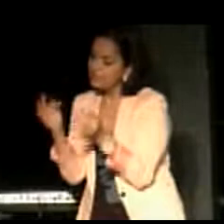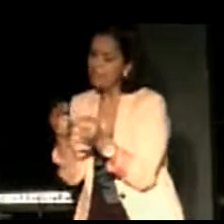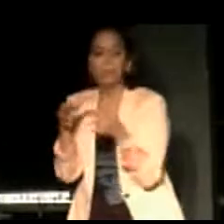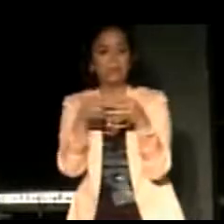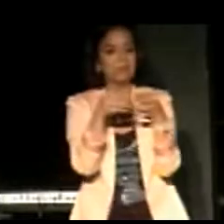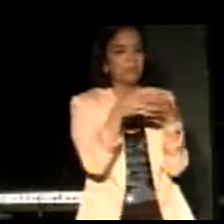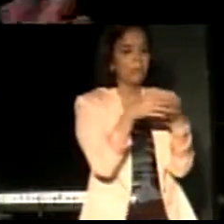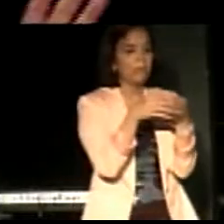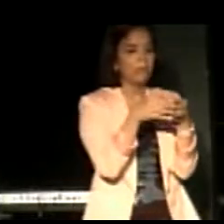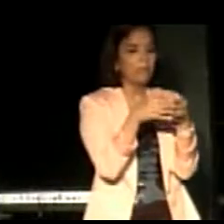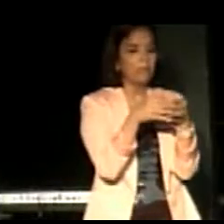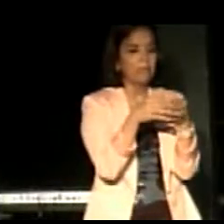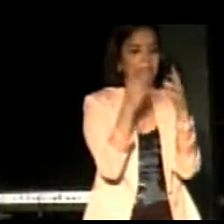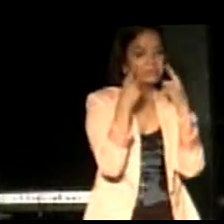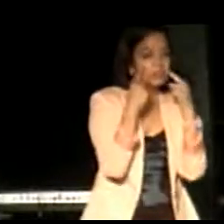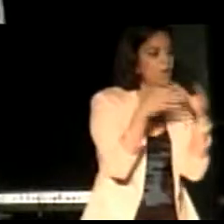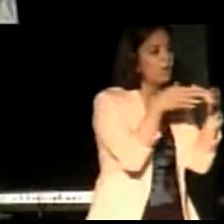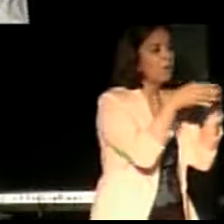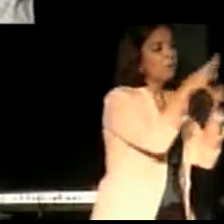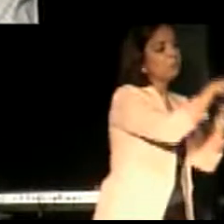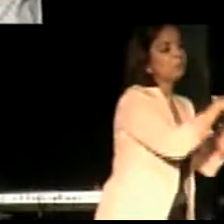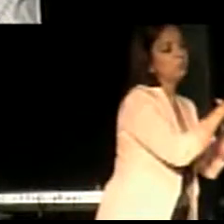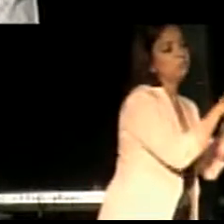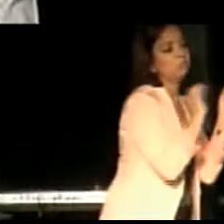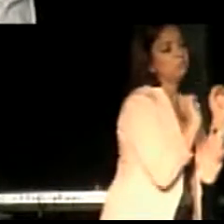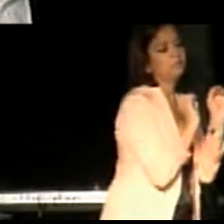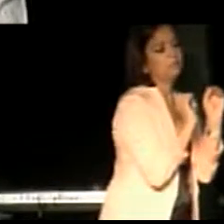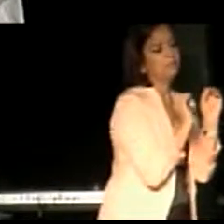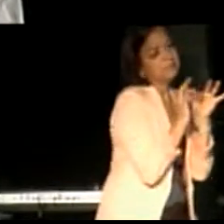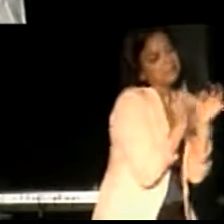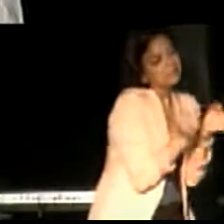ser mansos. Não é assim.